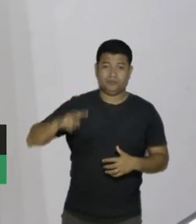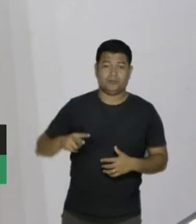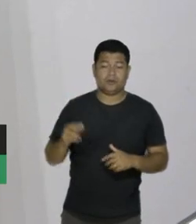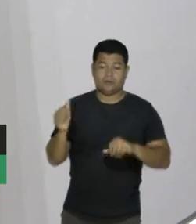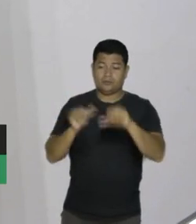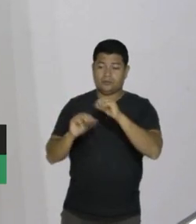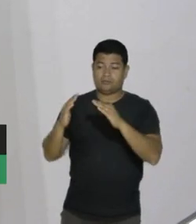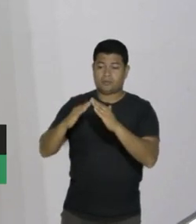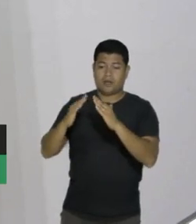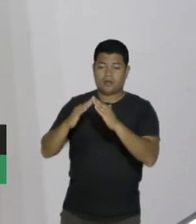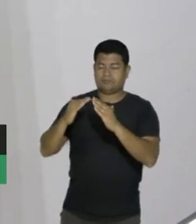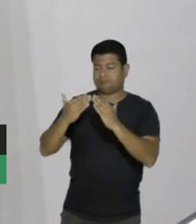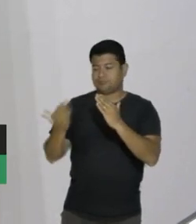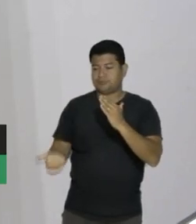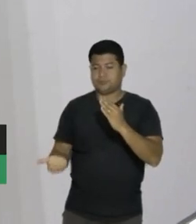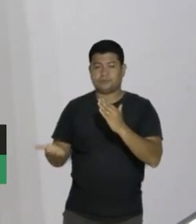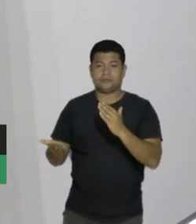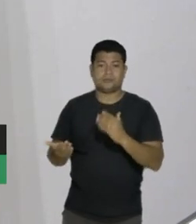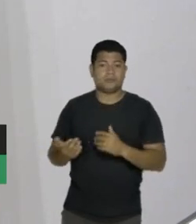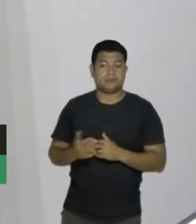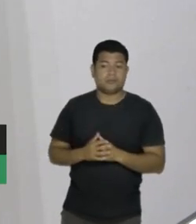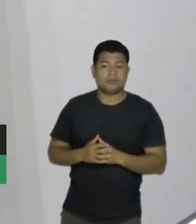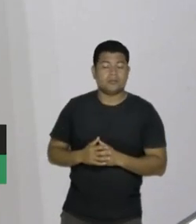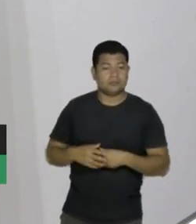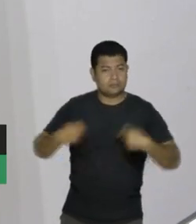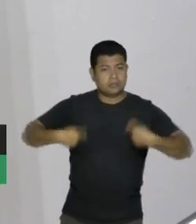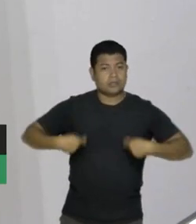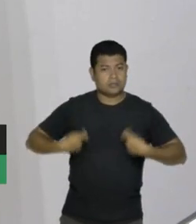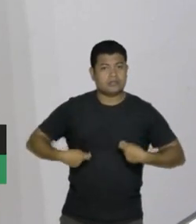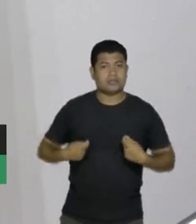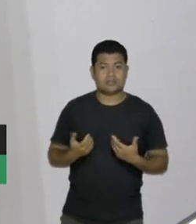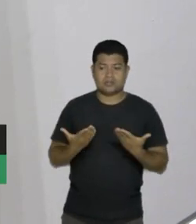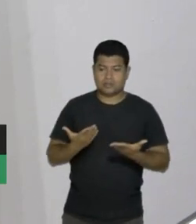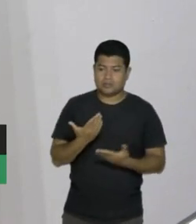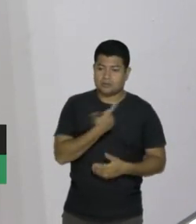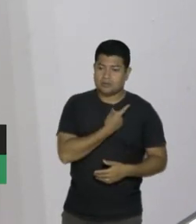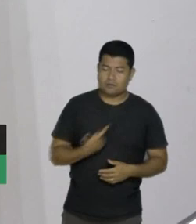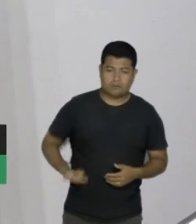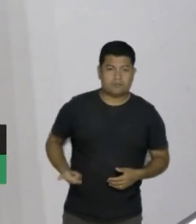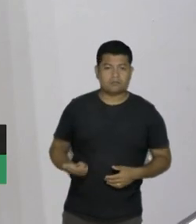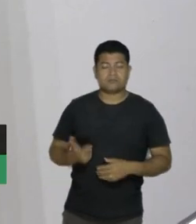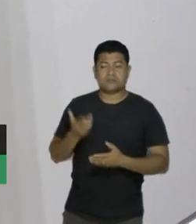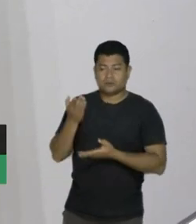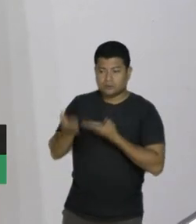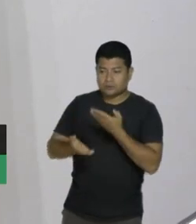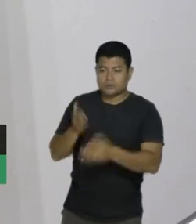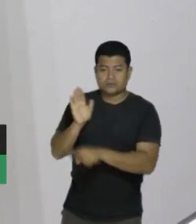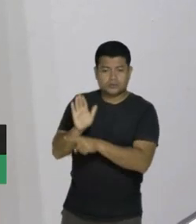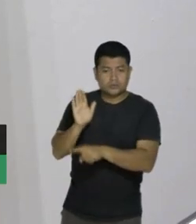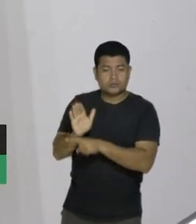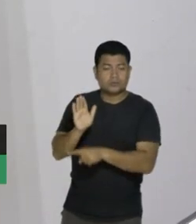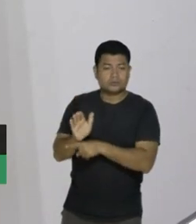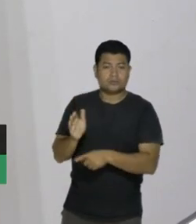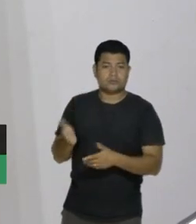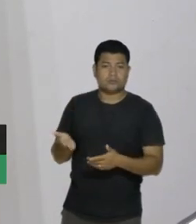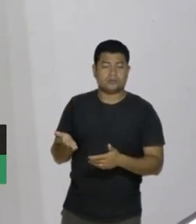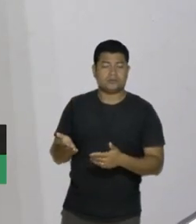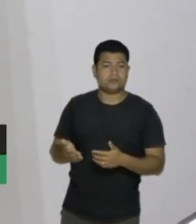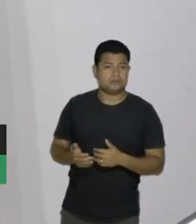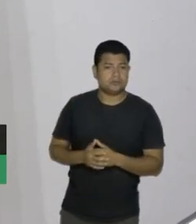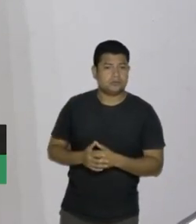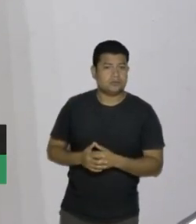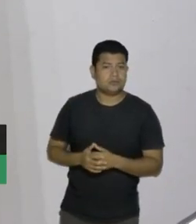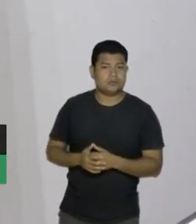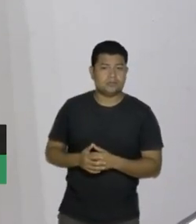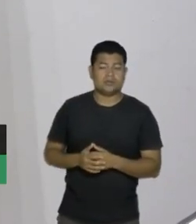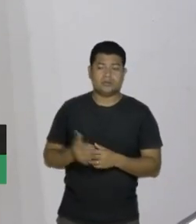o estado amparem essas meninas a gente possa de fato e de direito ter condições e estrutura para que elas possam